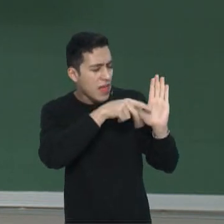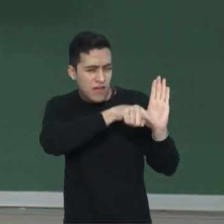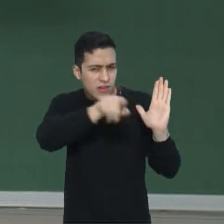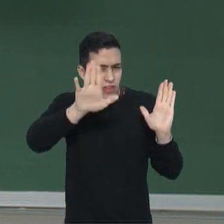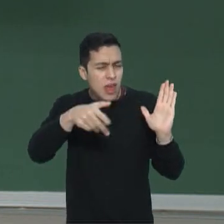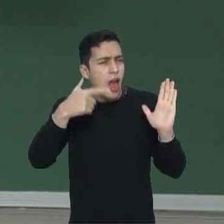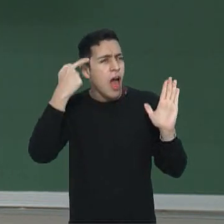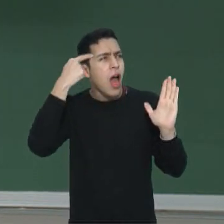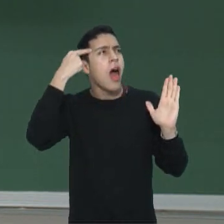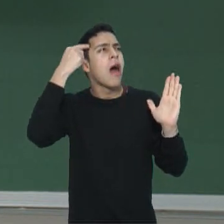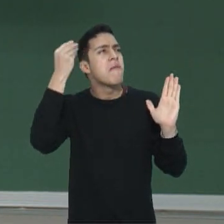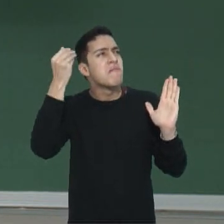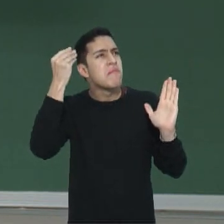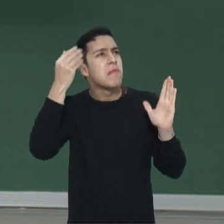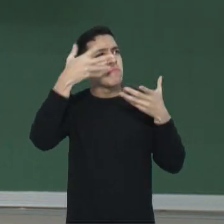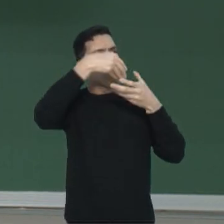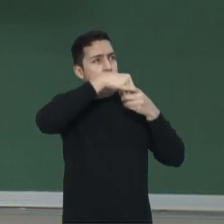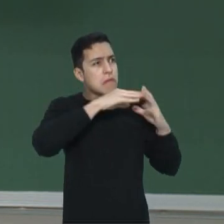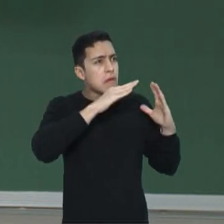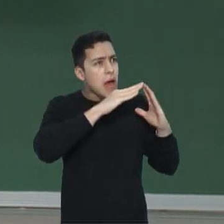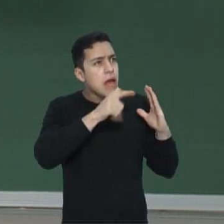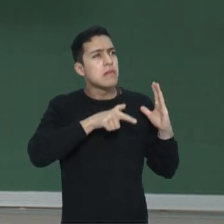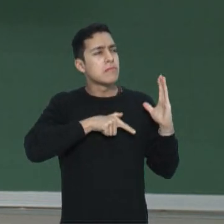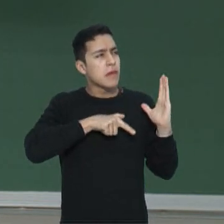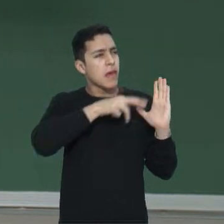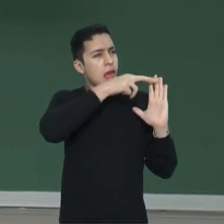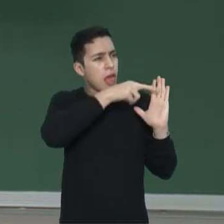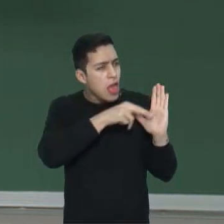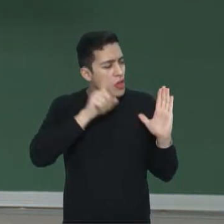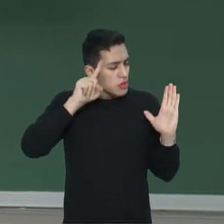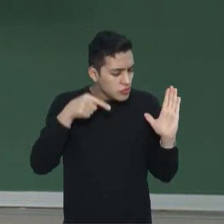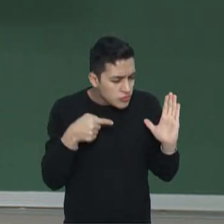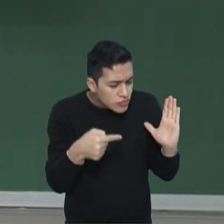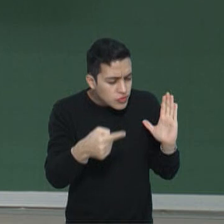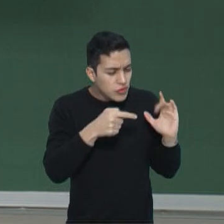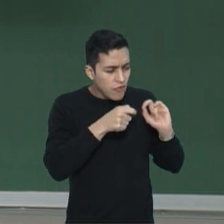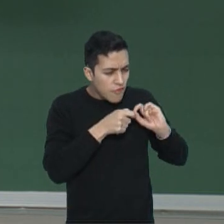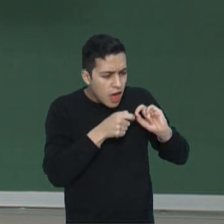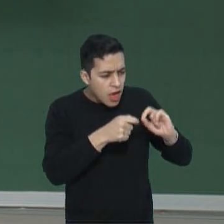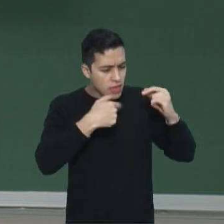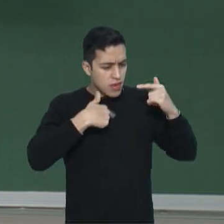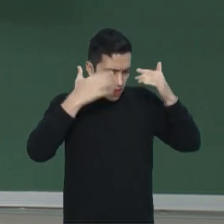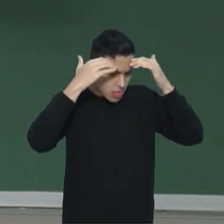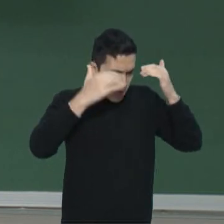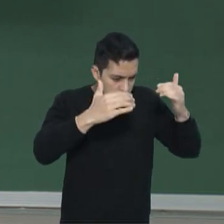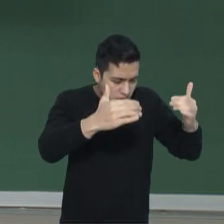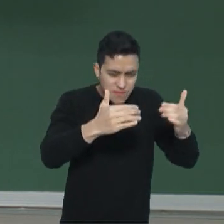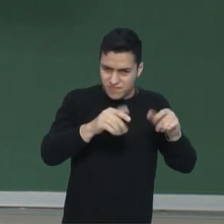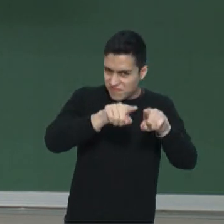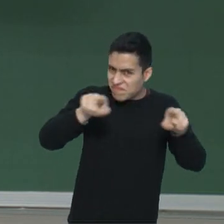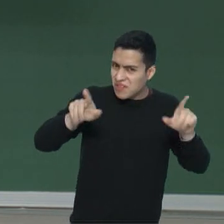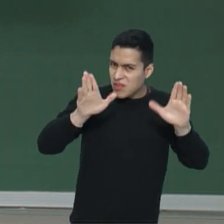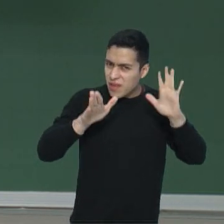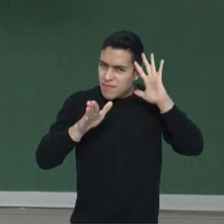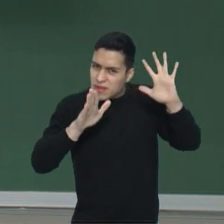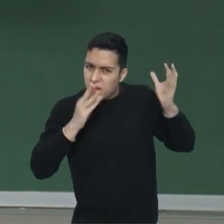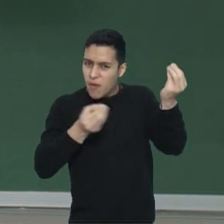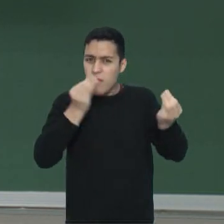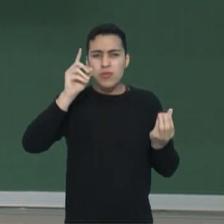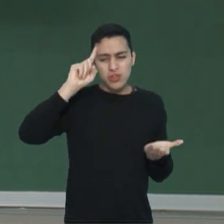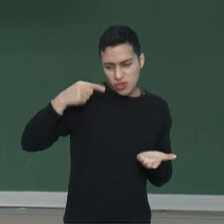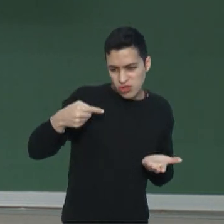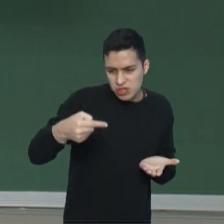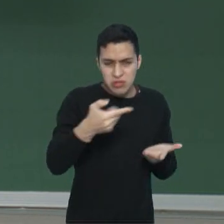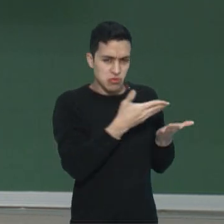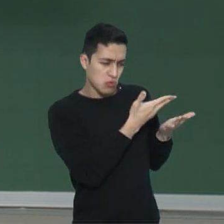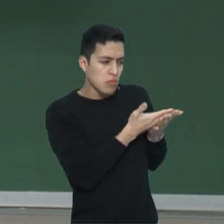para pensar quantas regras você cumpre no seu dia a dia? Quantas regras você tem estabelecida para fazer a sua rotina? Seja ela